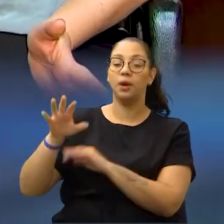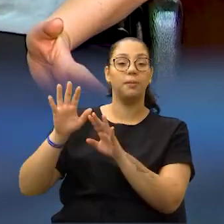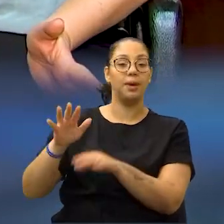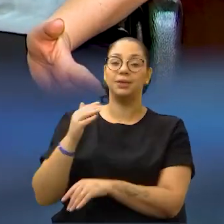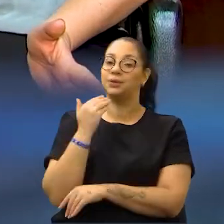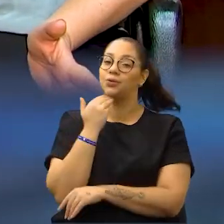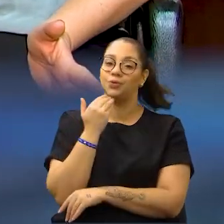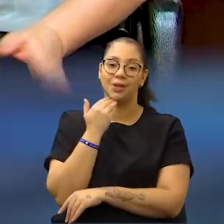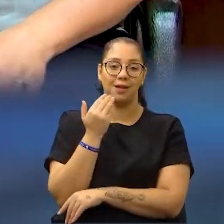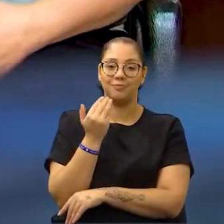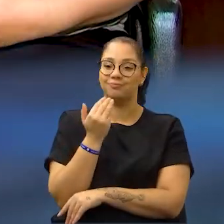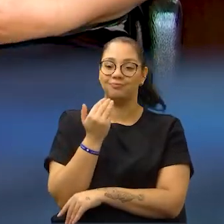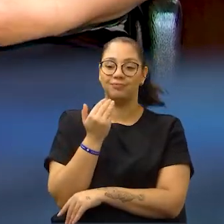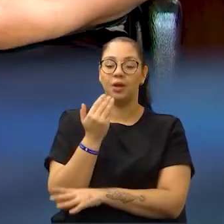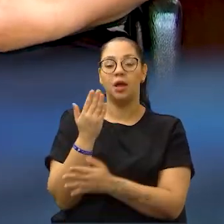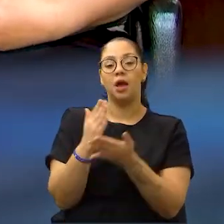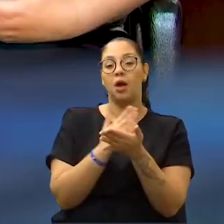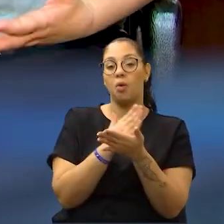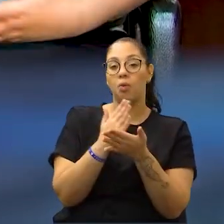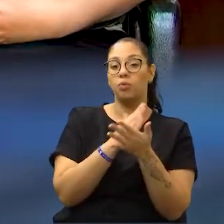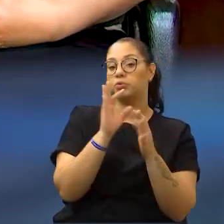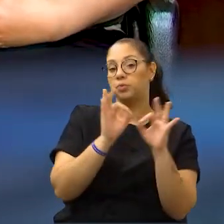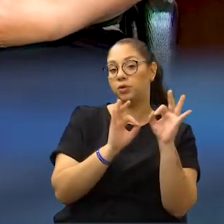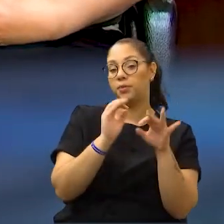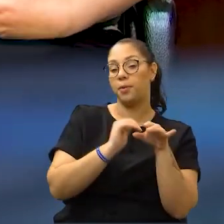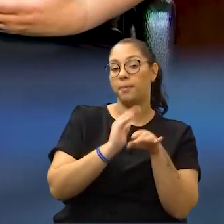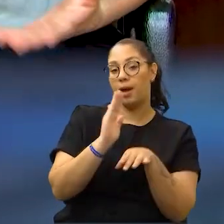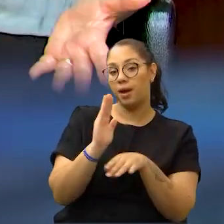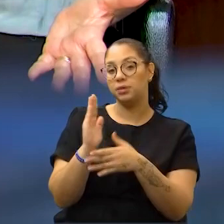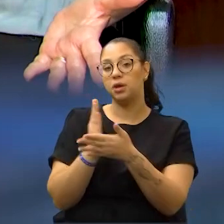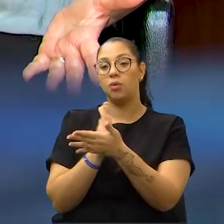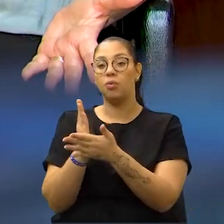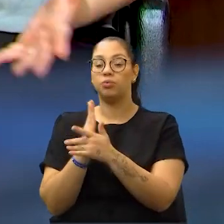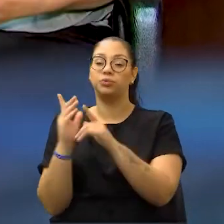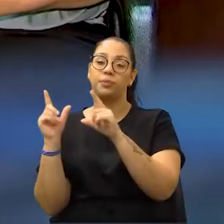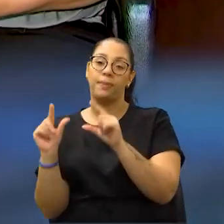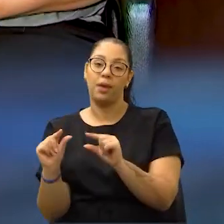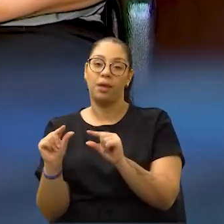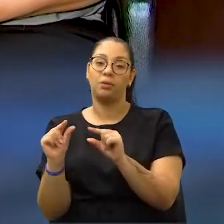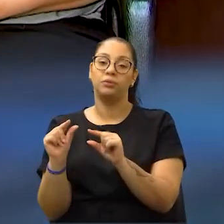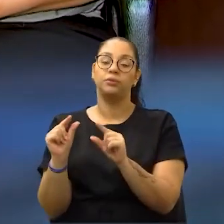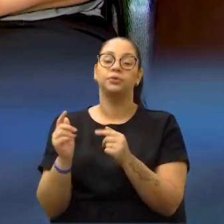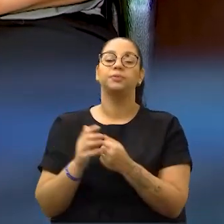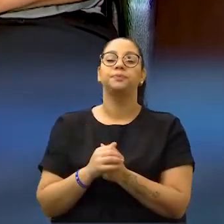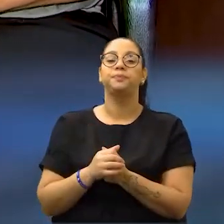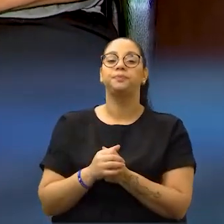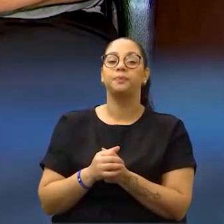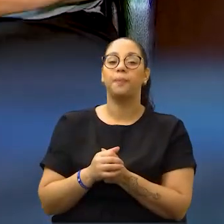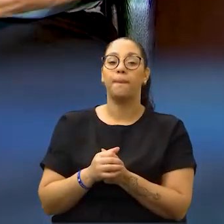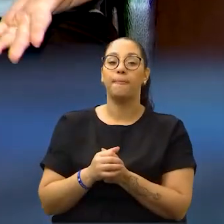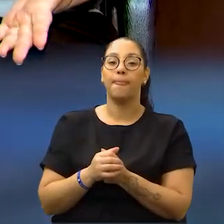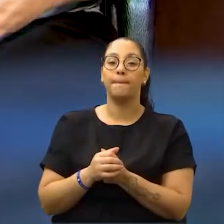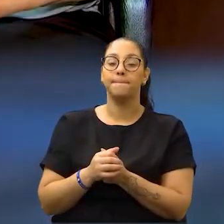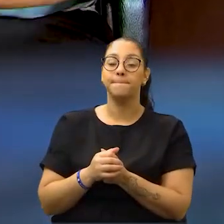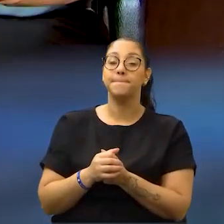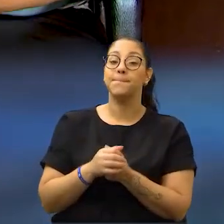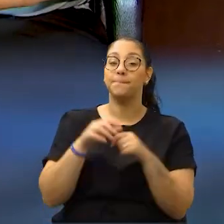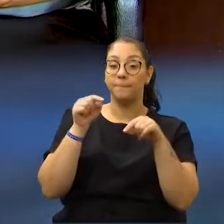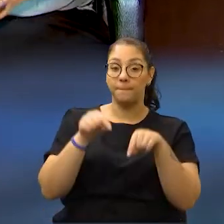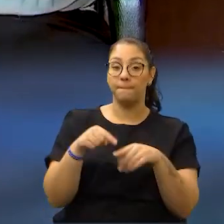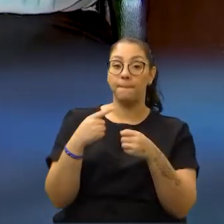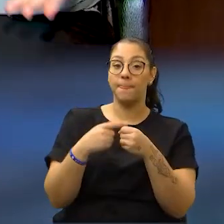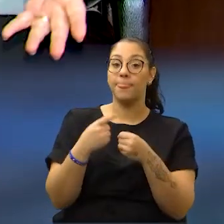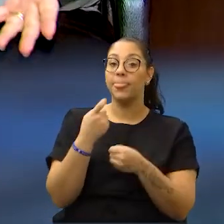não são suficientes. Alguns programas têm mais, outros têm menos. Os da cidade